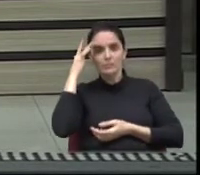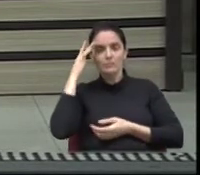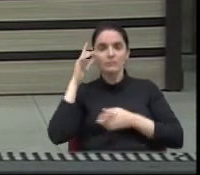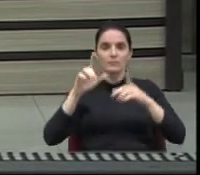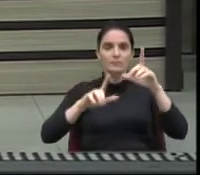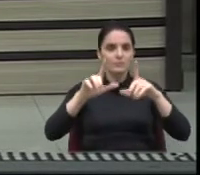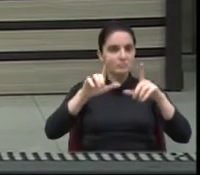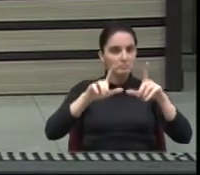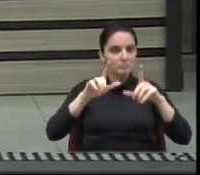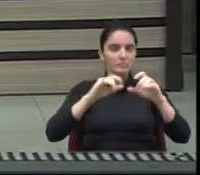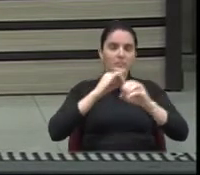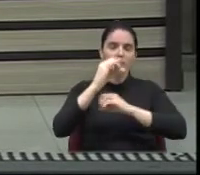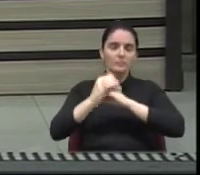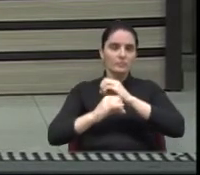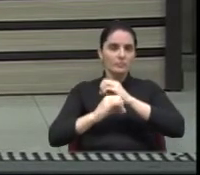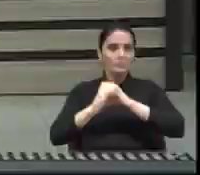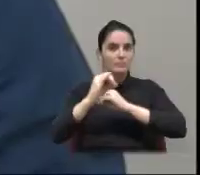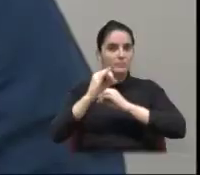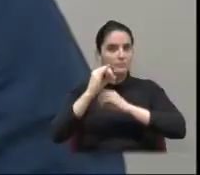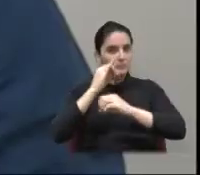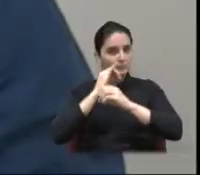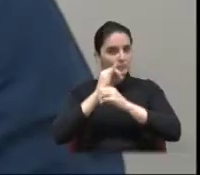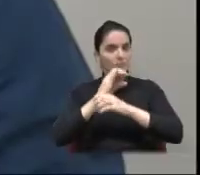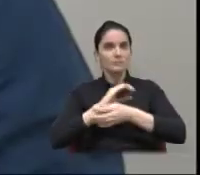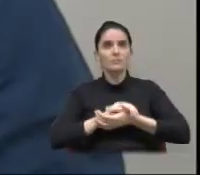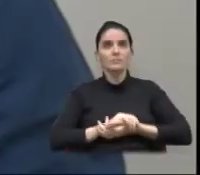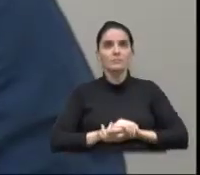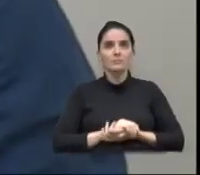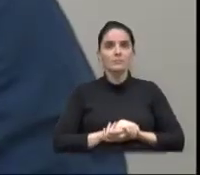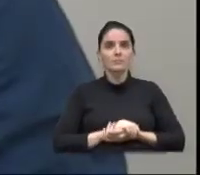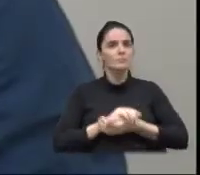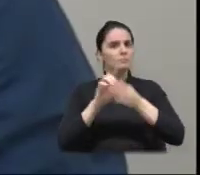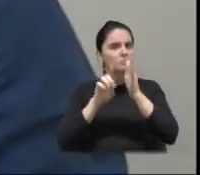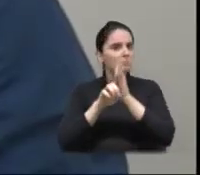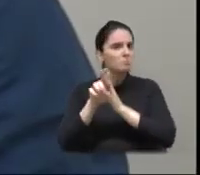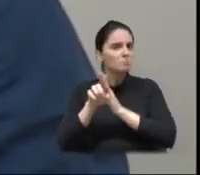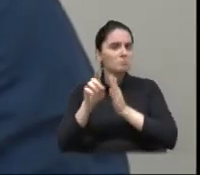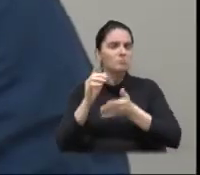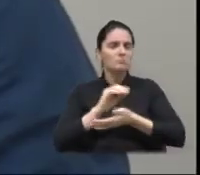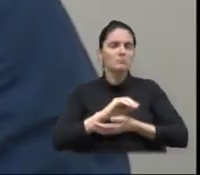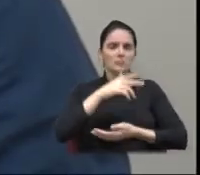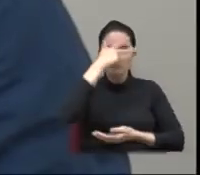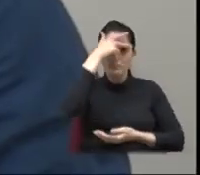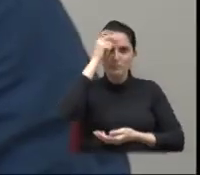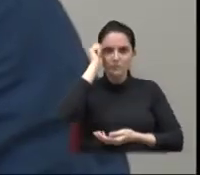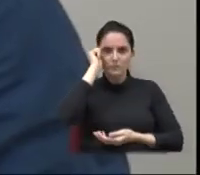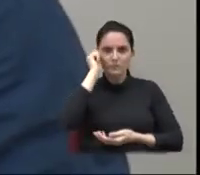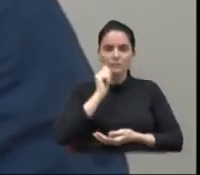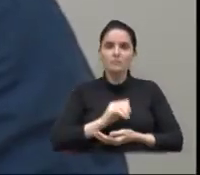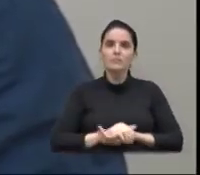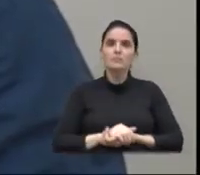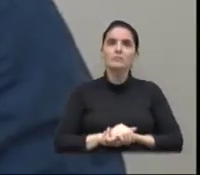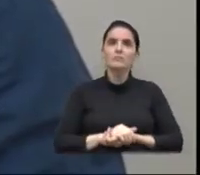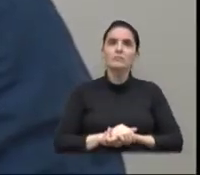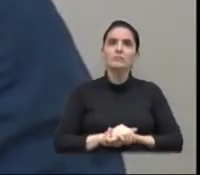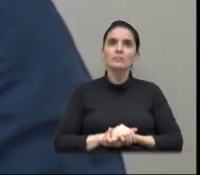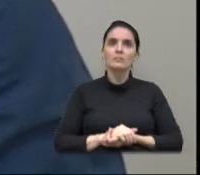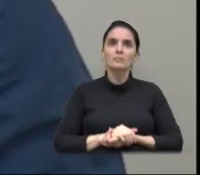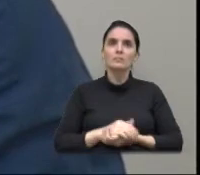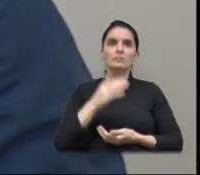de comunicação. Eu fiz esse requerimento aí, presidente, no intuito da população daquela